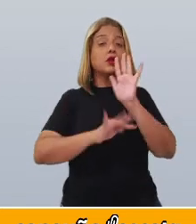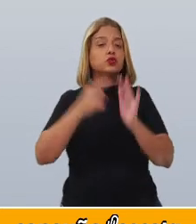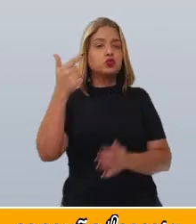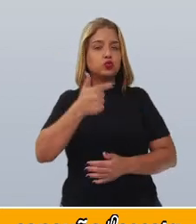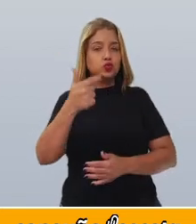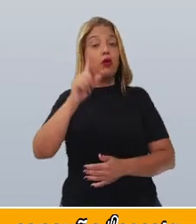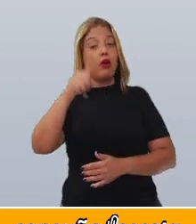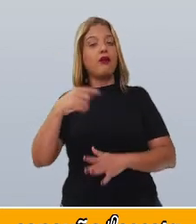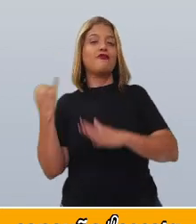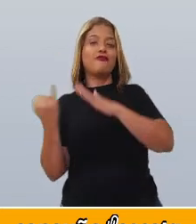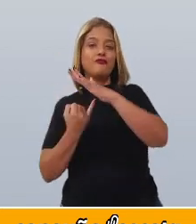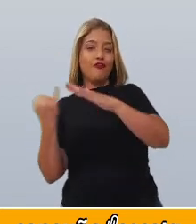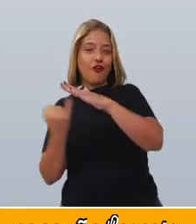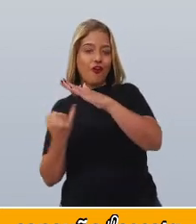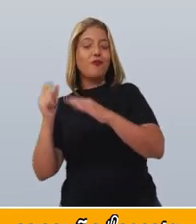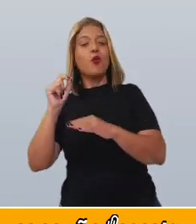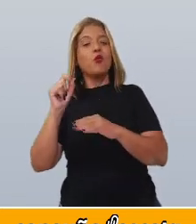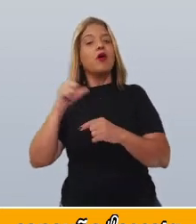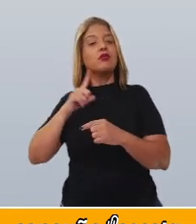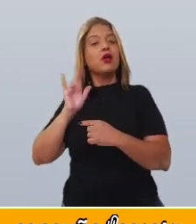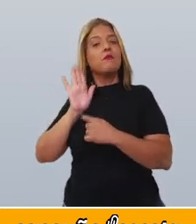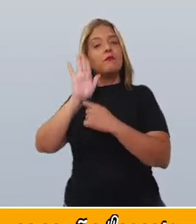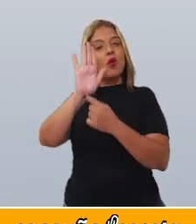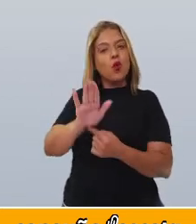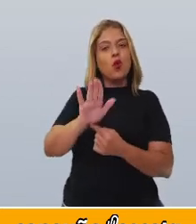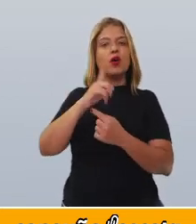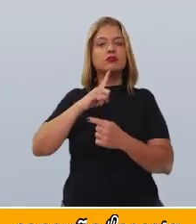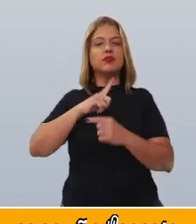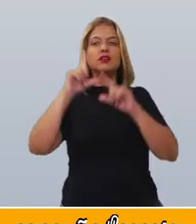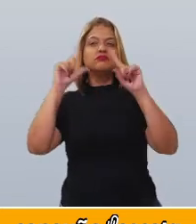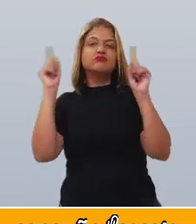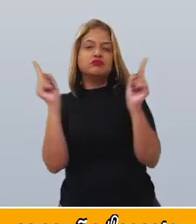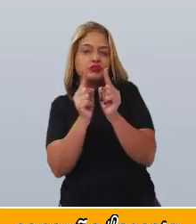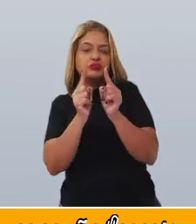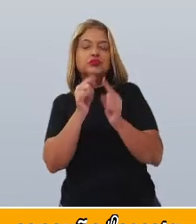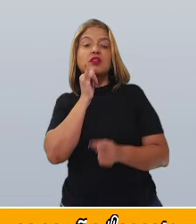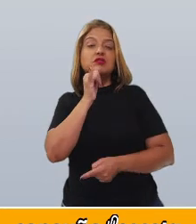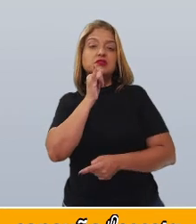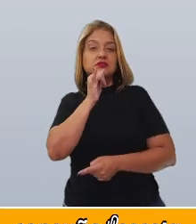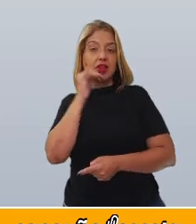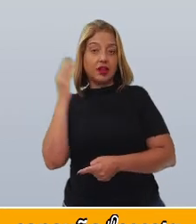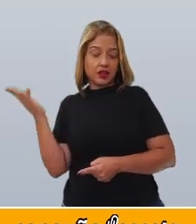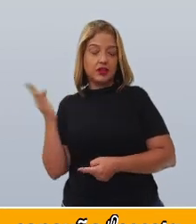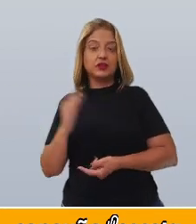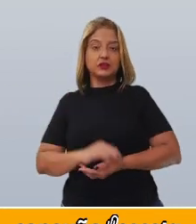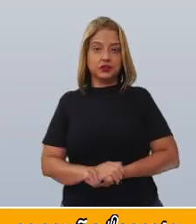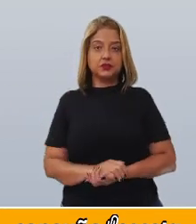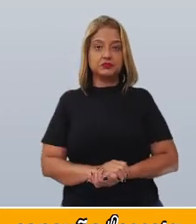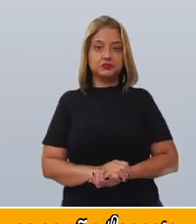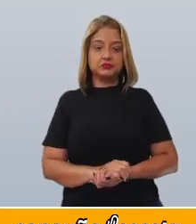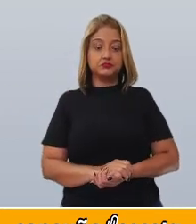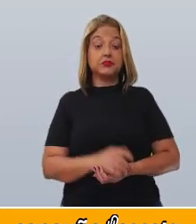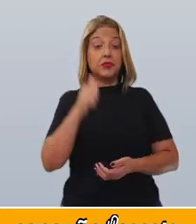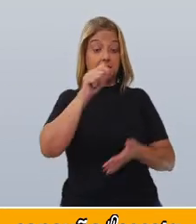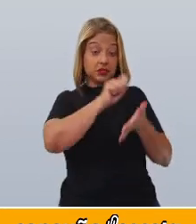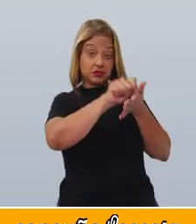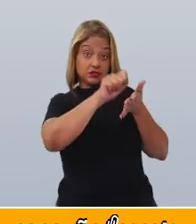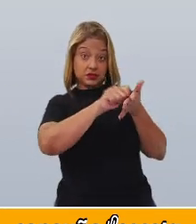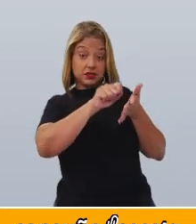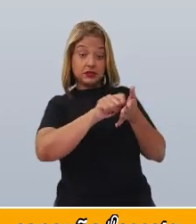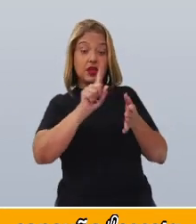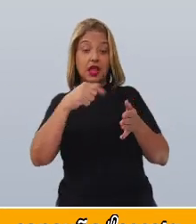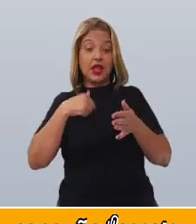mais informal, apresenta algumas abreviações, como, por exemplo, quando a escritora diz,